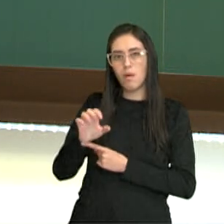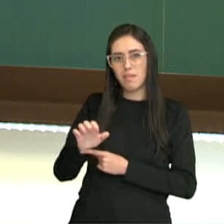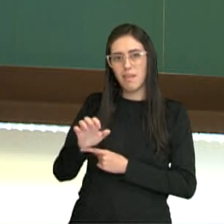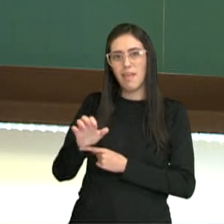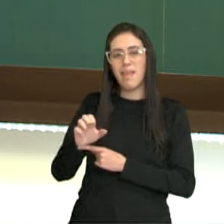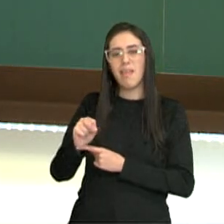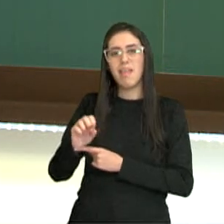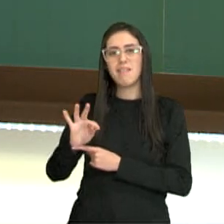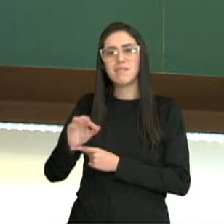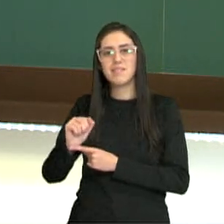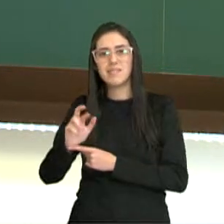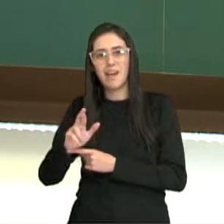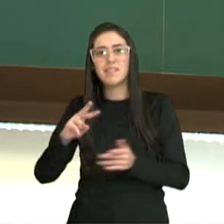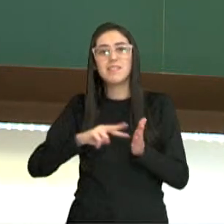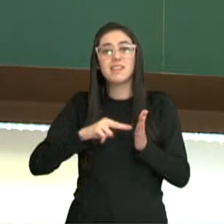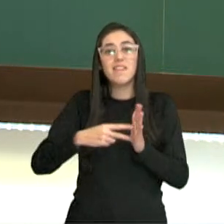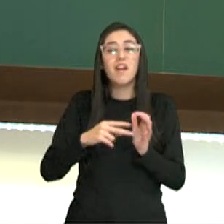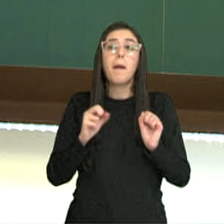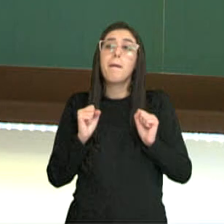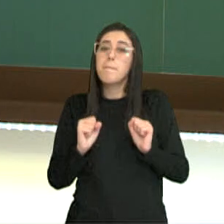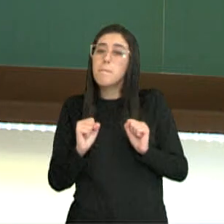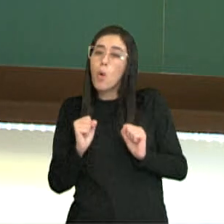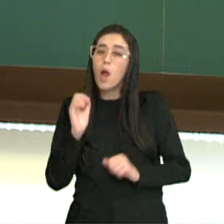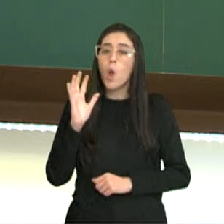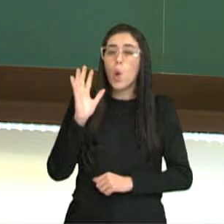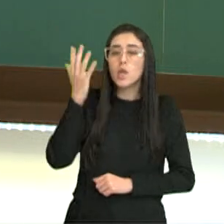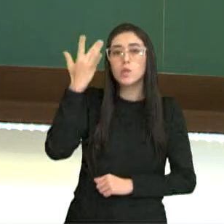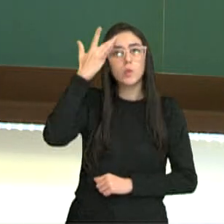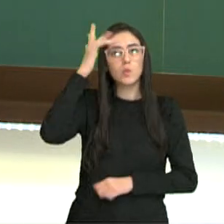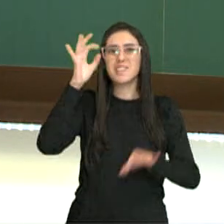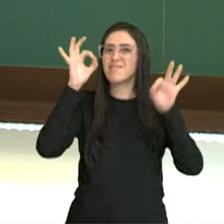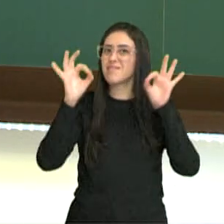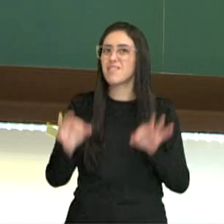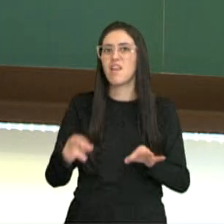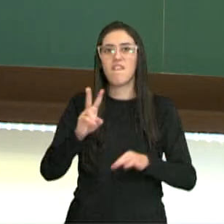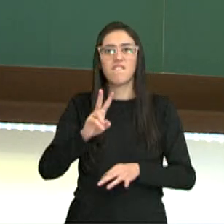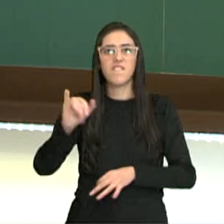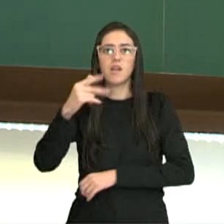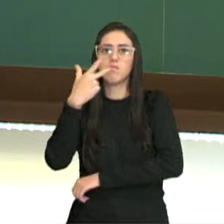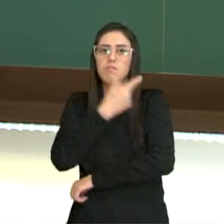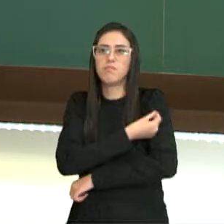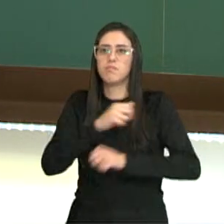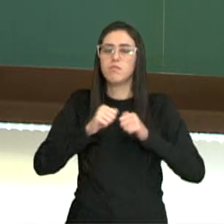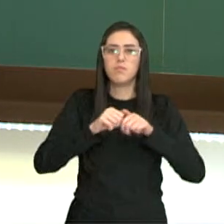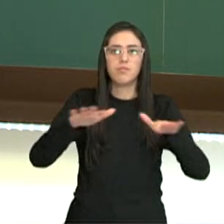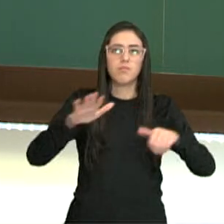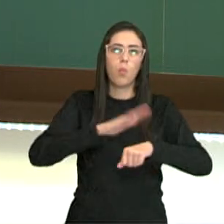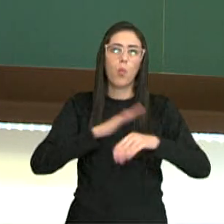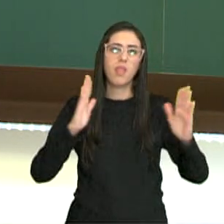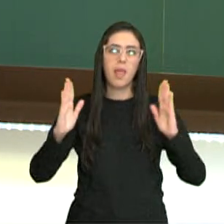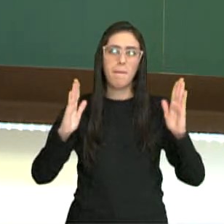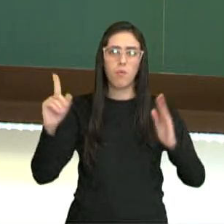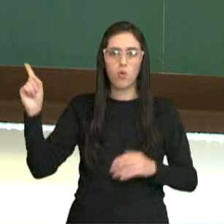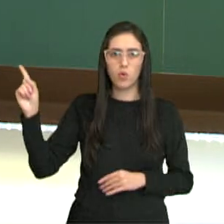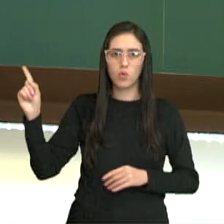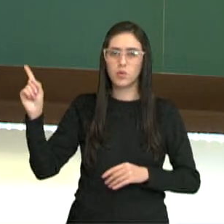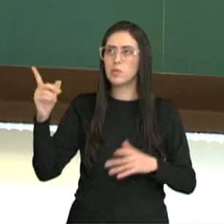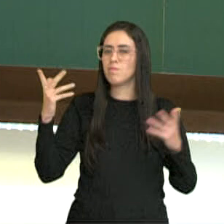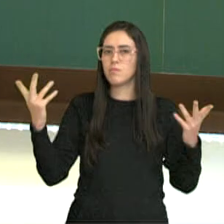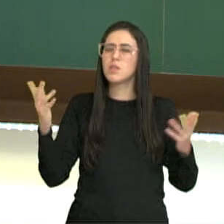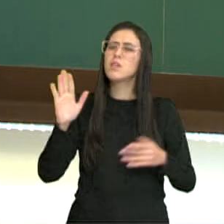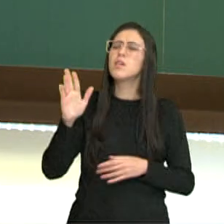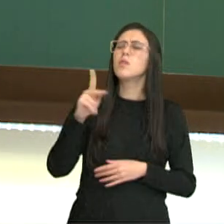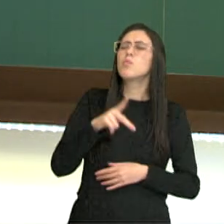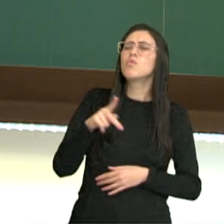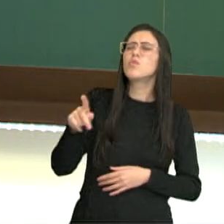estar pressupõe que não há uma garantia total de que a vacina estará disponível no prazo estipulado no título. Ah, professora,